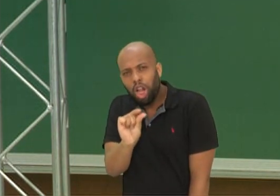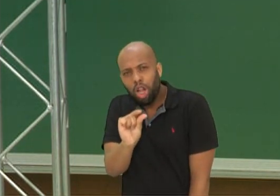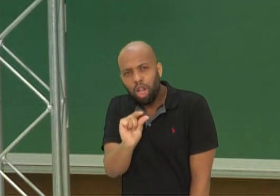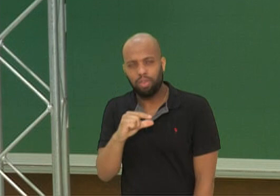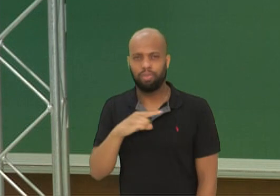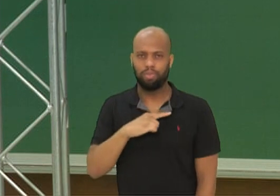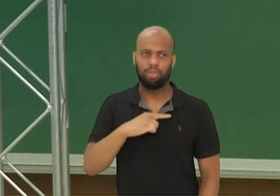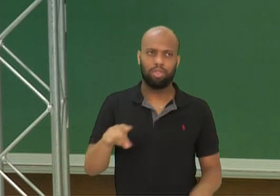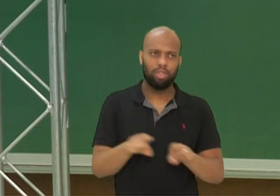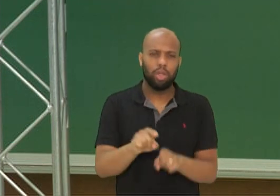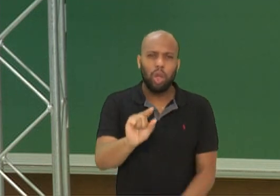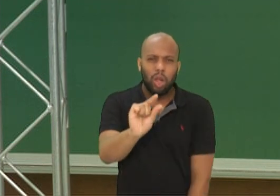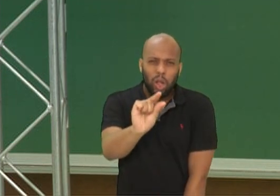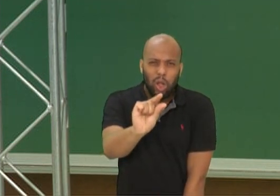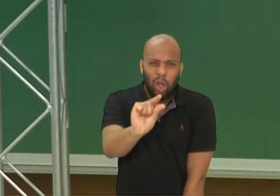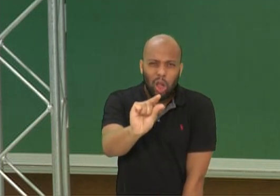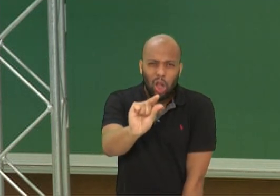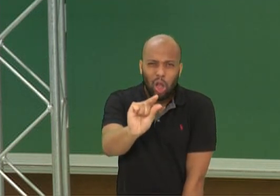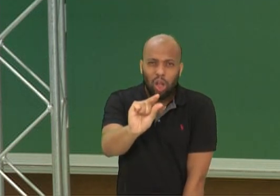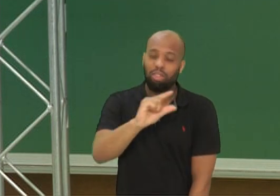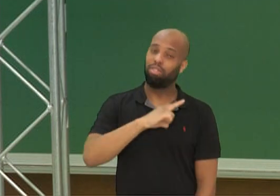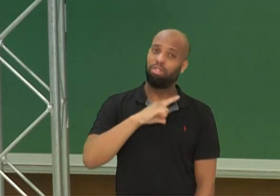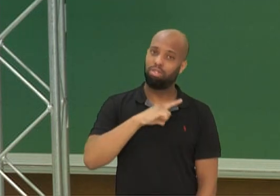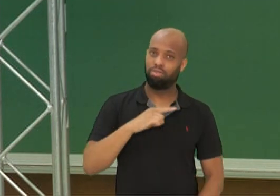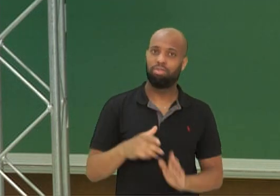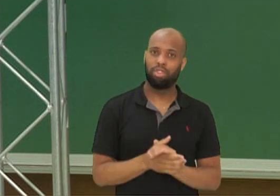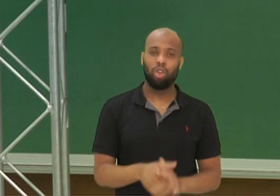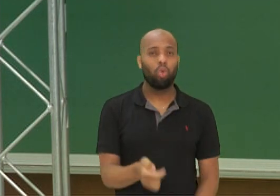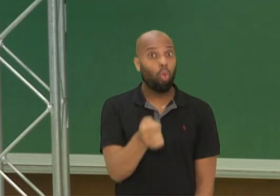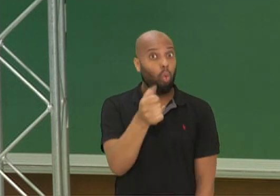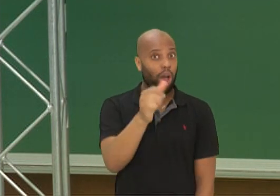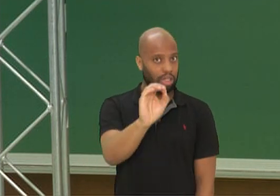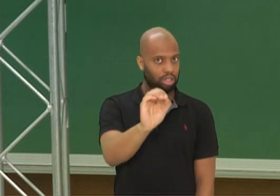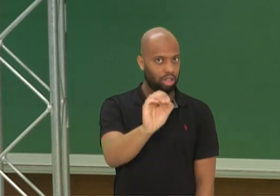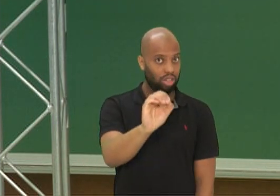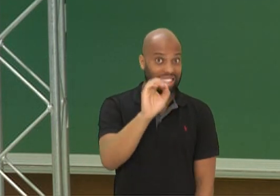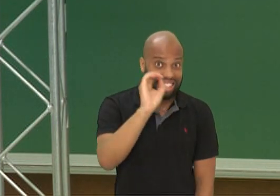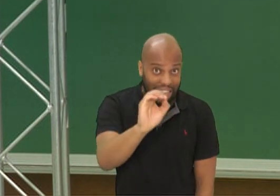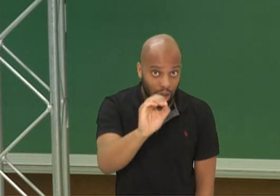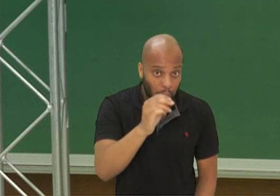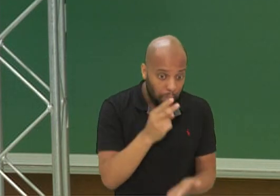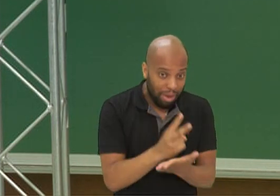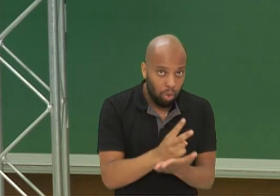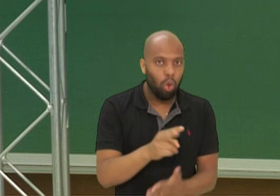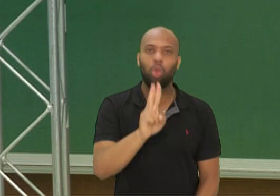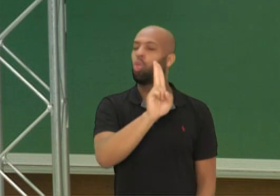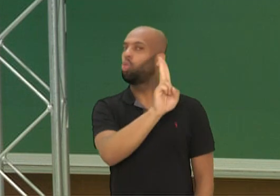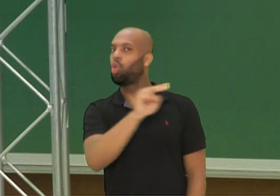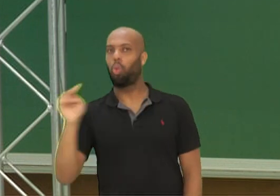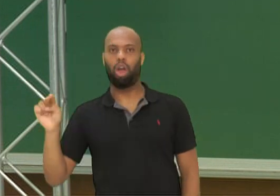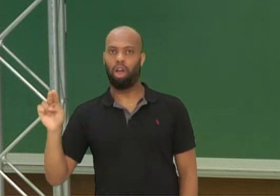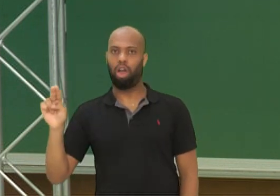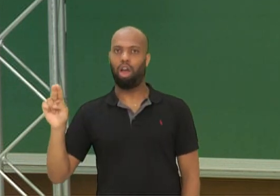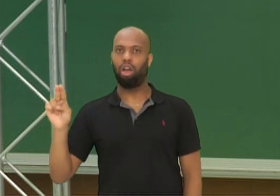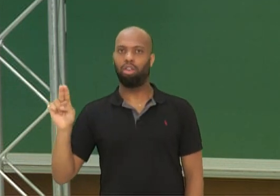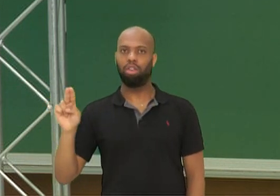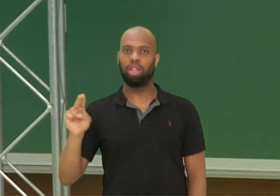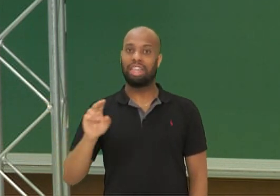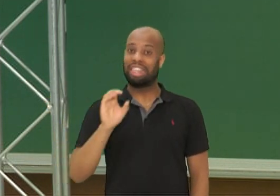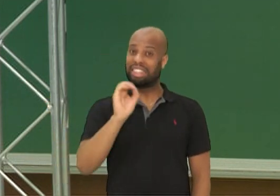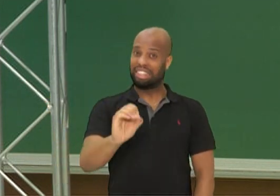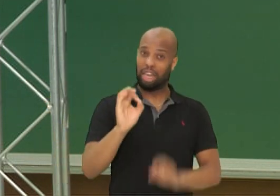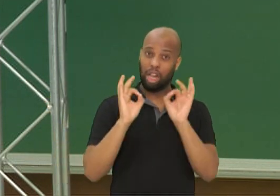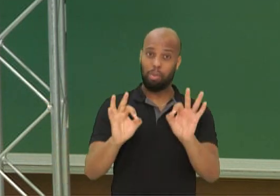menor, muito pequeno, mas muito pequeno, ou seja, quase zero, mas nunca vai ser zero, nunca, certo? Você